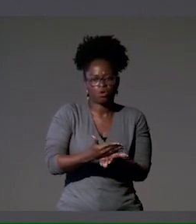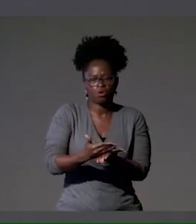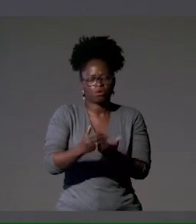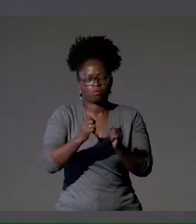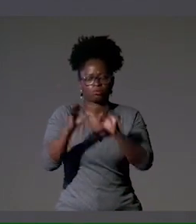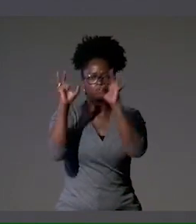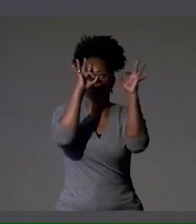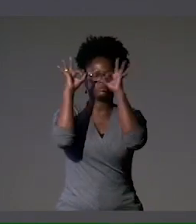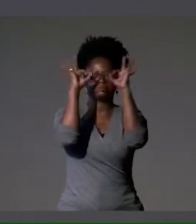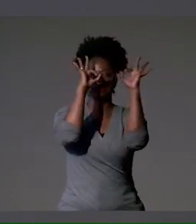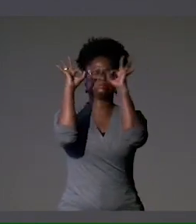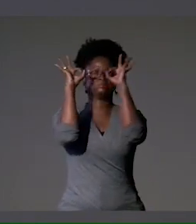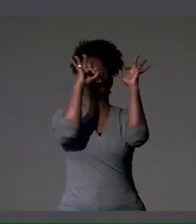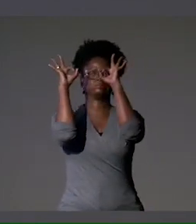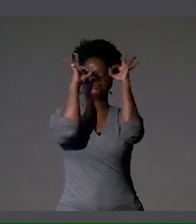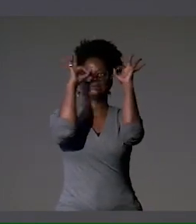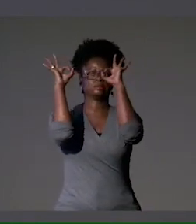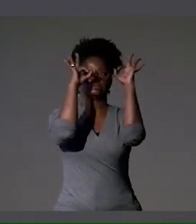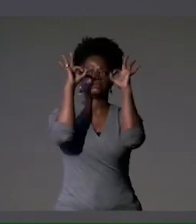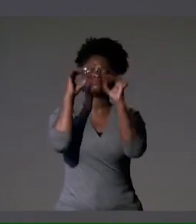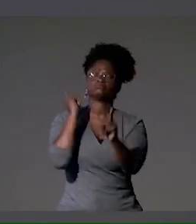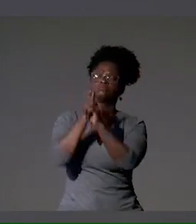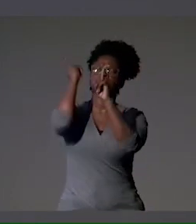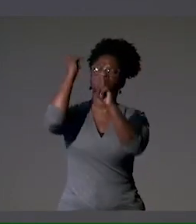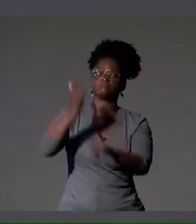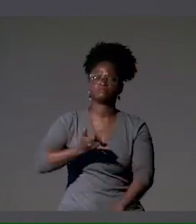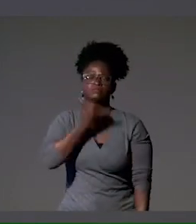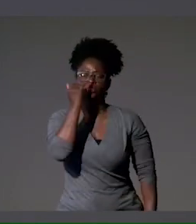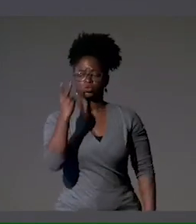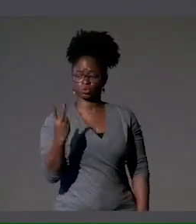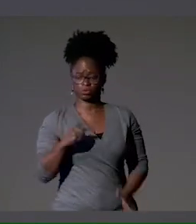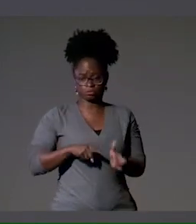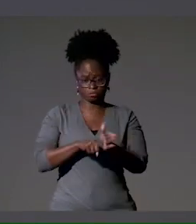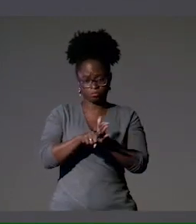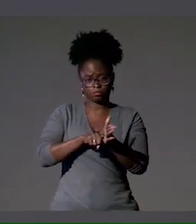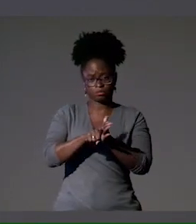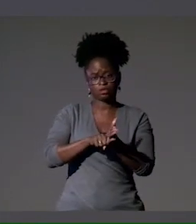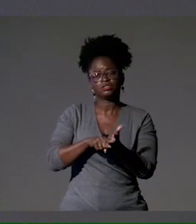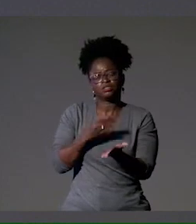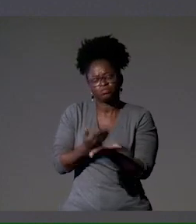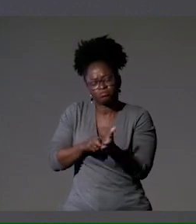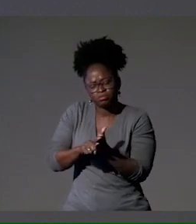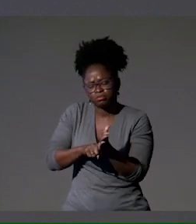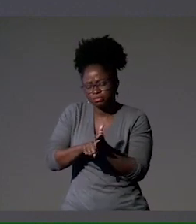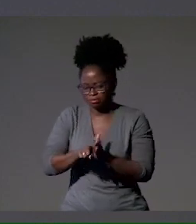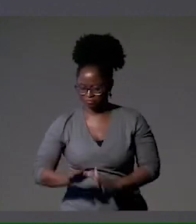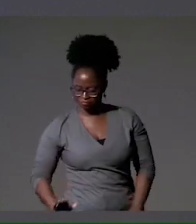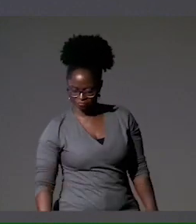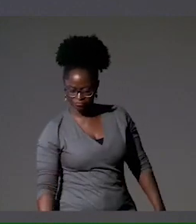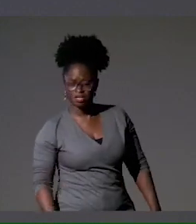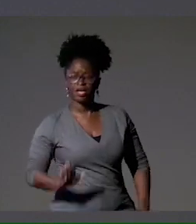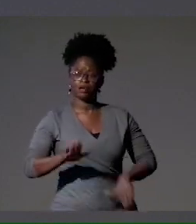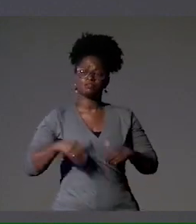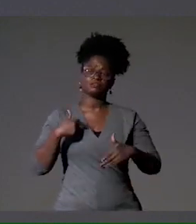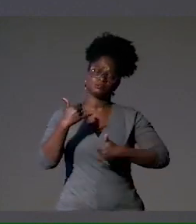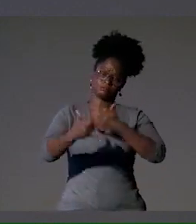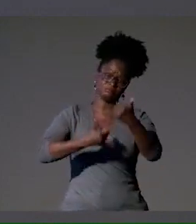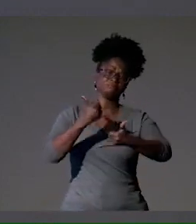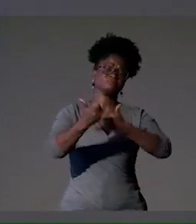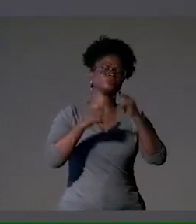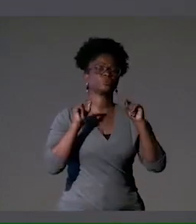dos olhos, e foi descoberto quase por um acaso por esses dois pesquisadores quando eles estavam estudando crianças. Às vezes eu brinco com isso